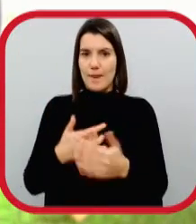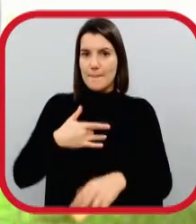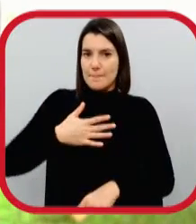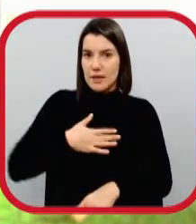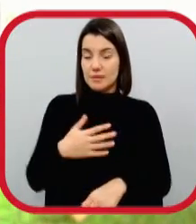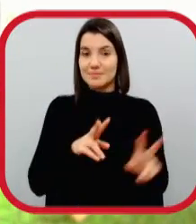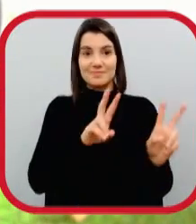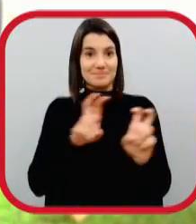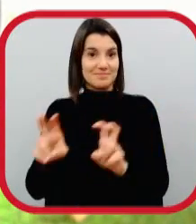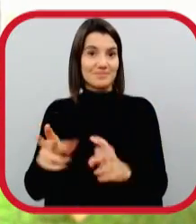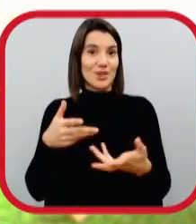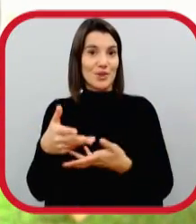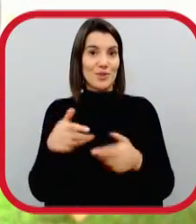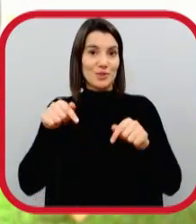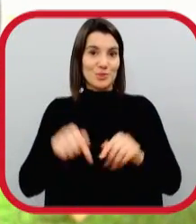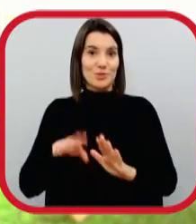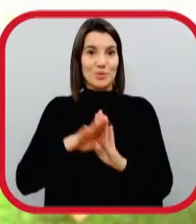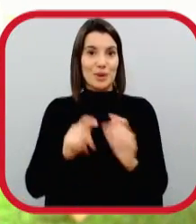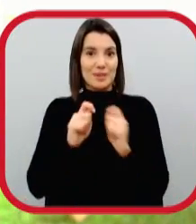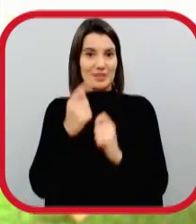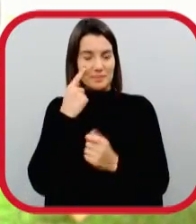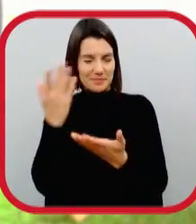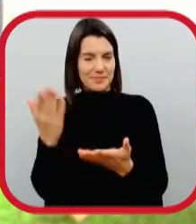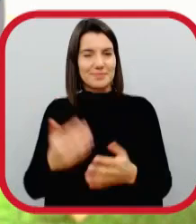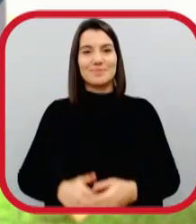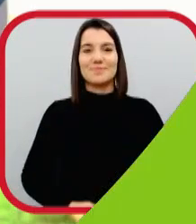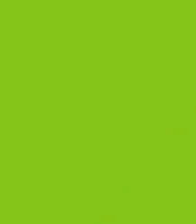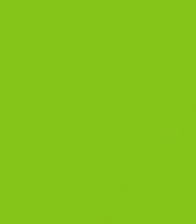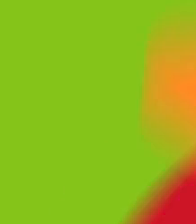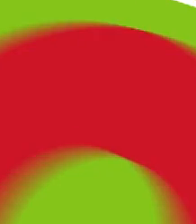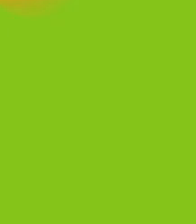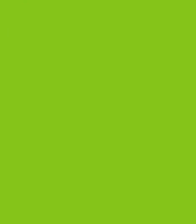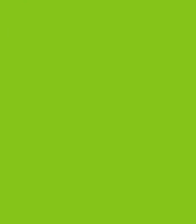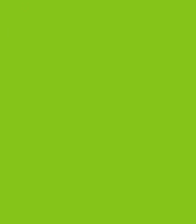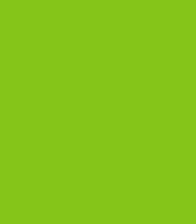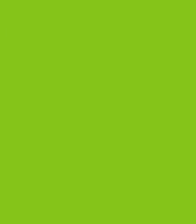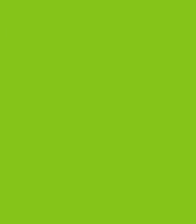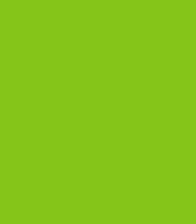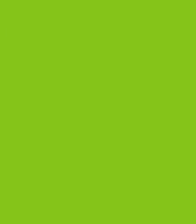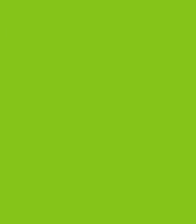negócio? São estes alguns tópicos de conversa do Panorâmica. Ora vê!